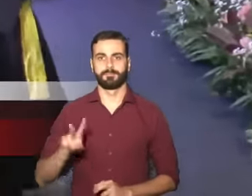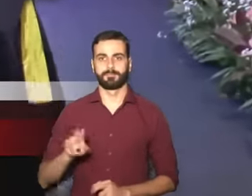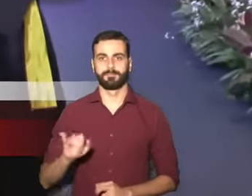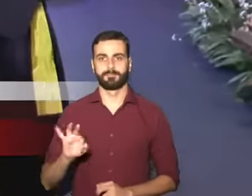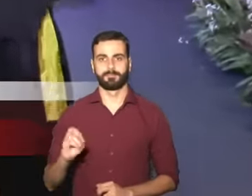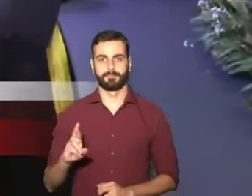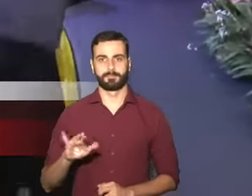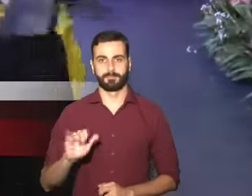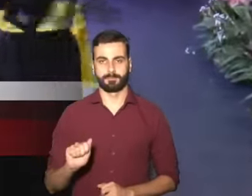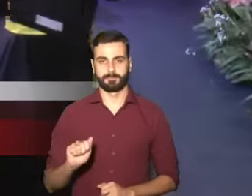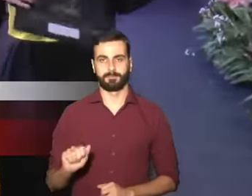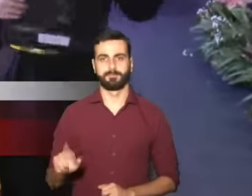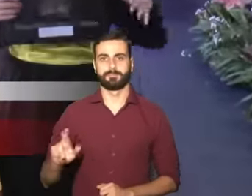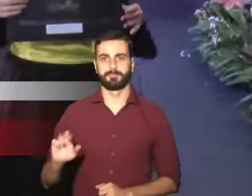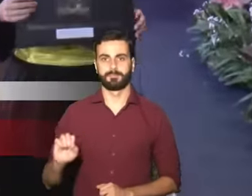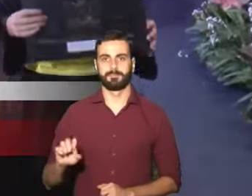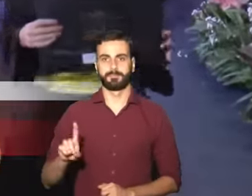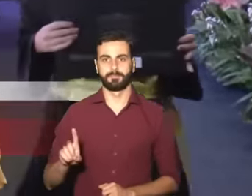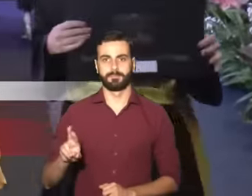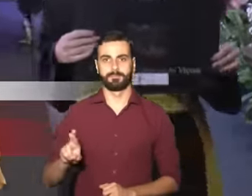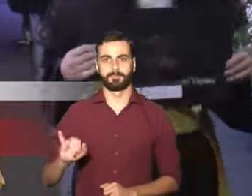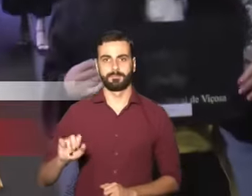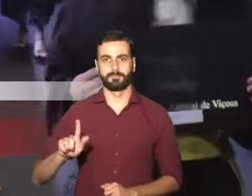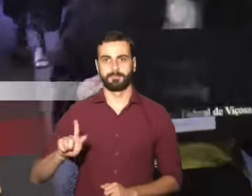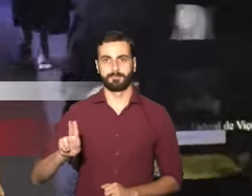Vitória de Almeida Rodrigues.